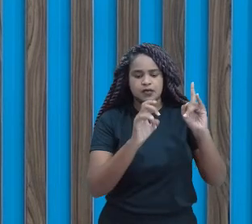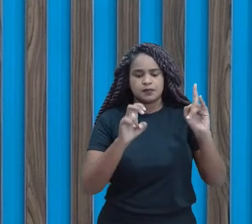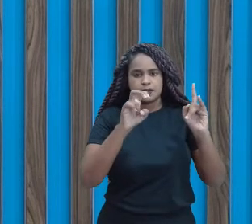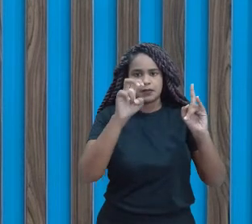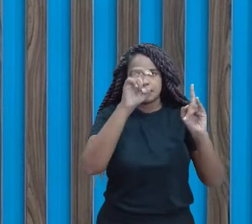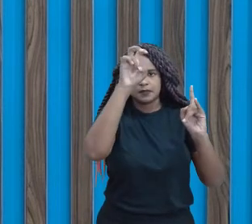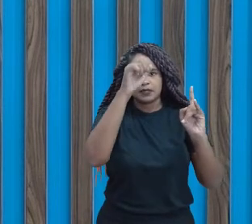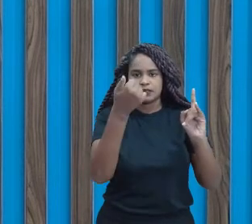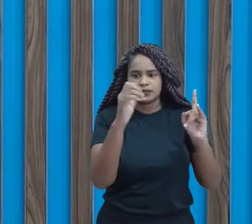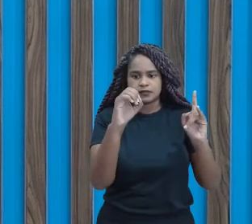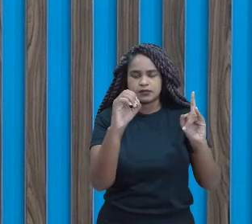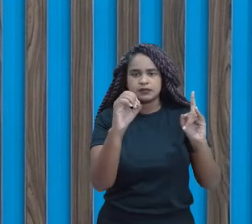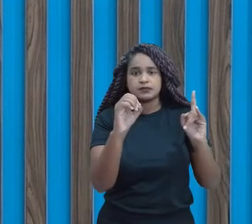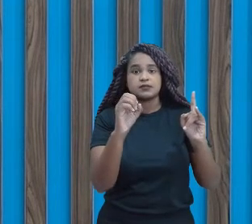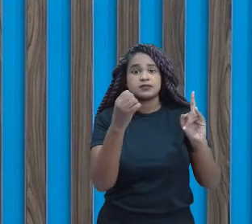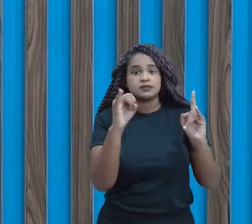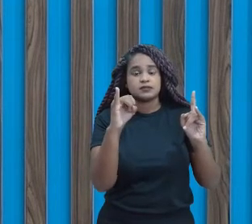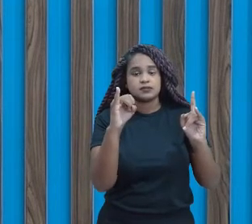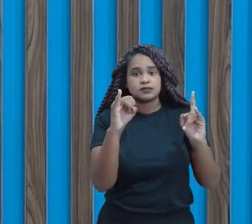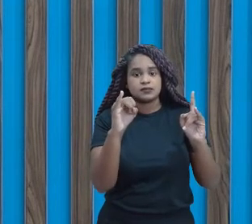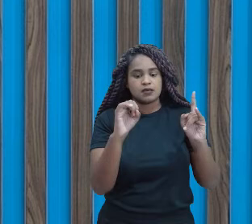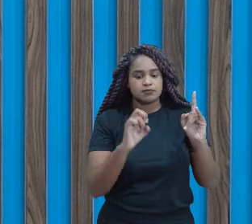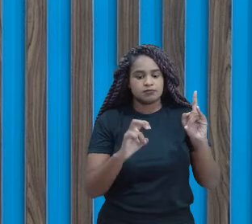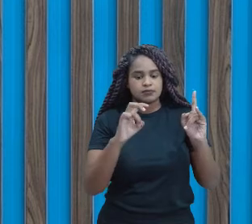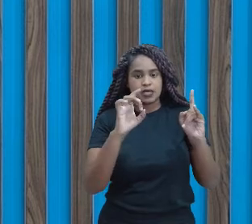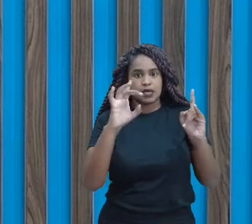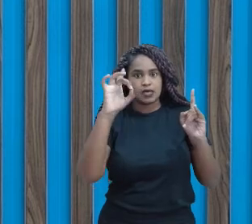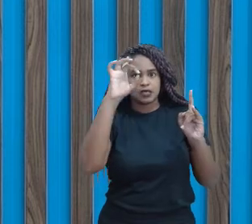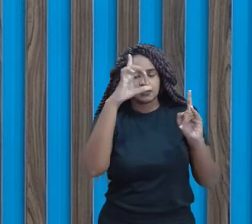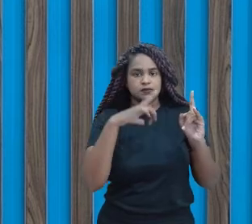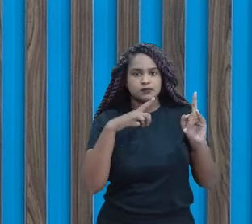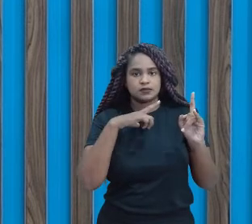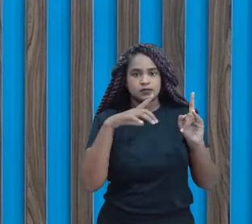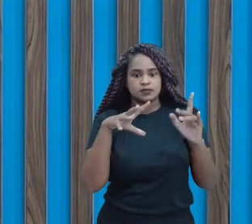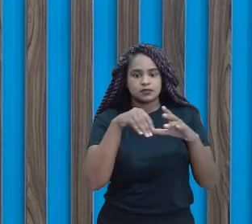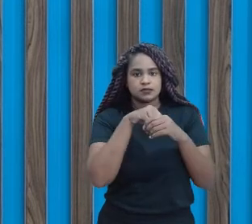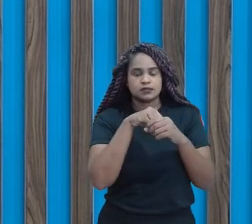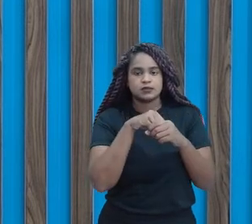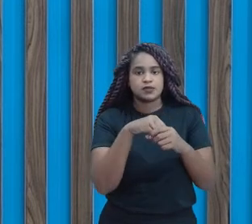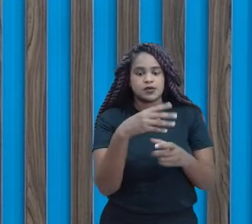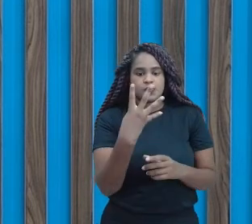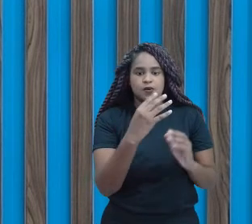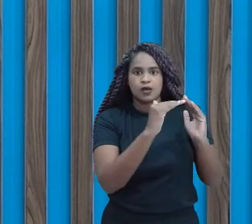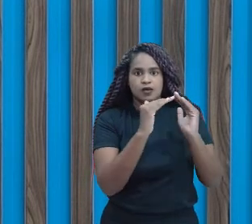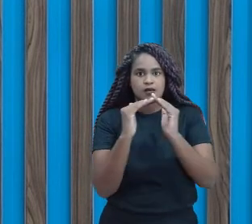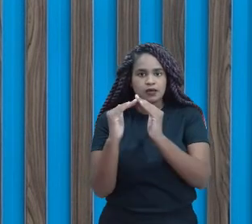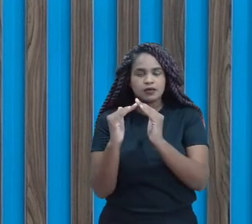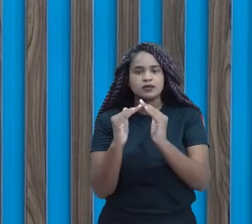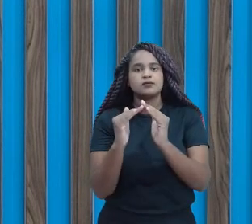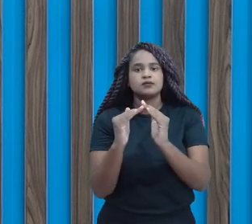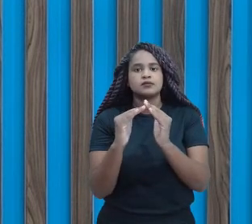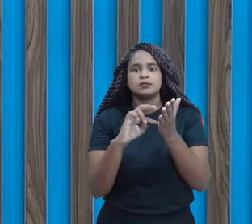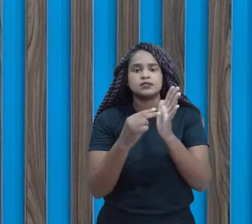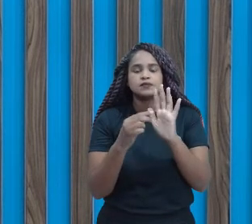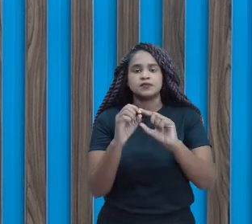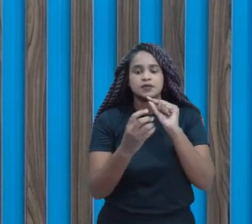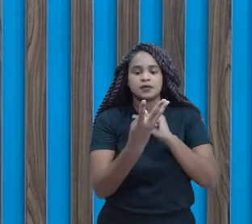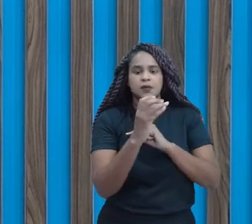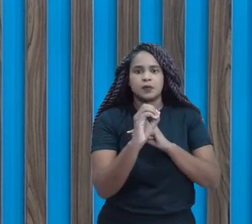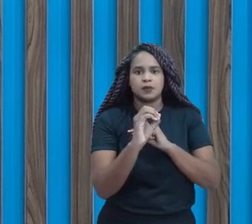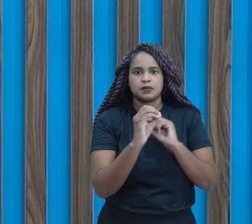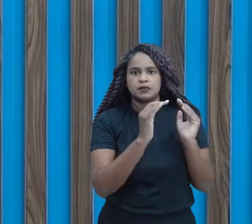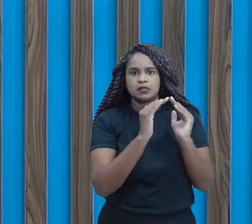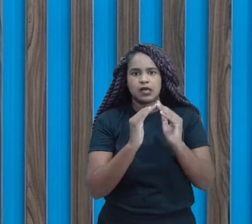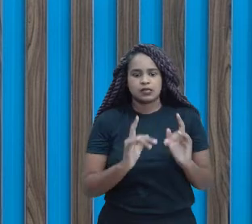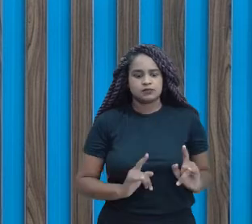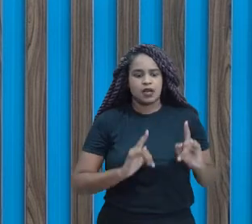por andar. São 40 apartamentos. Então, são 40 residências num local que só tínhamos 2,